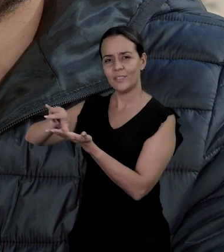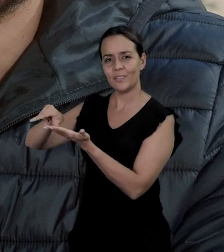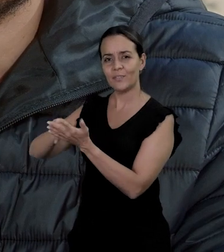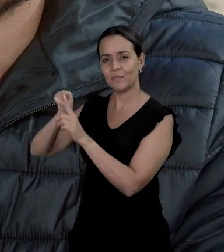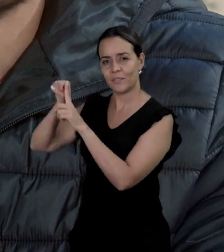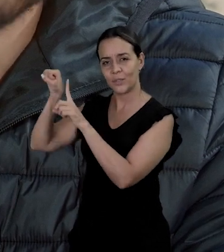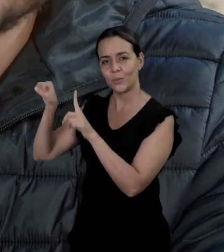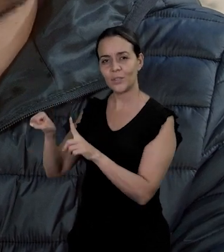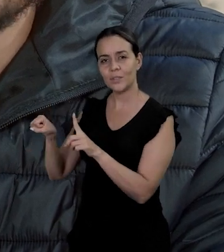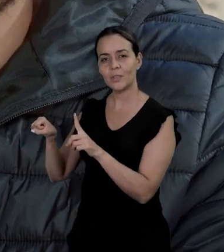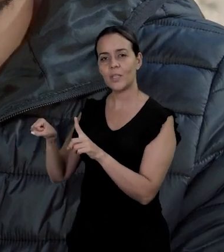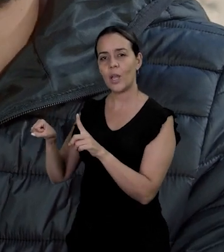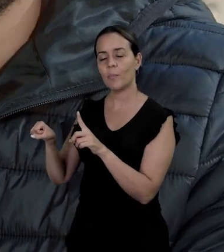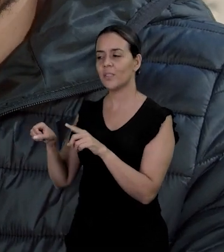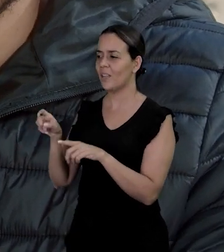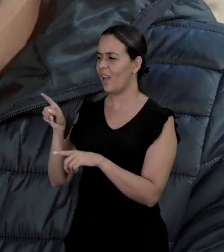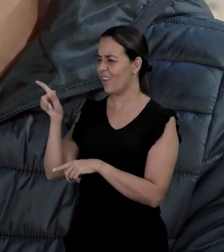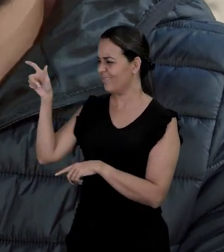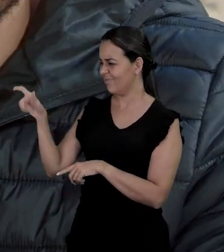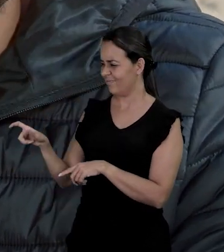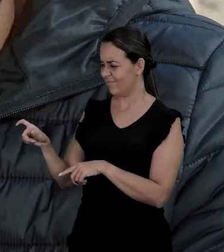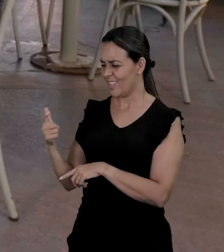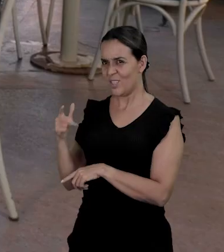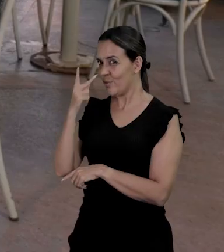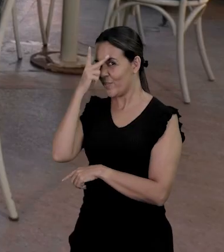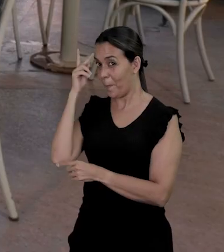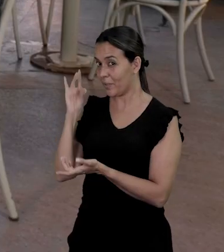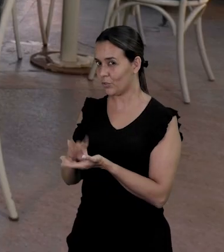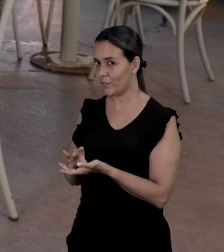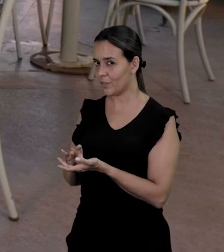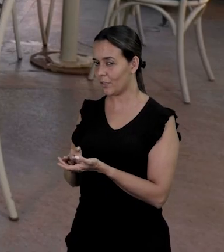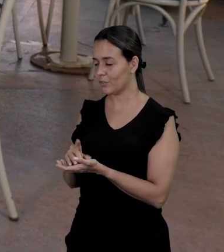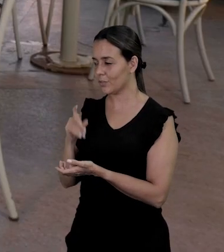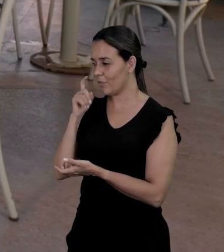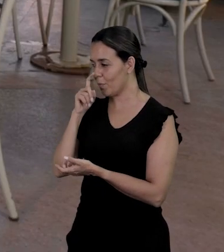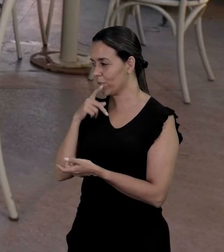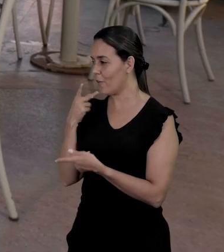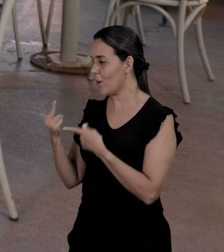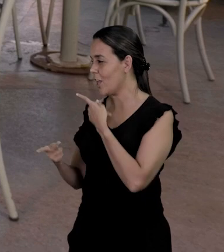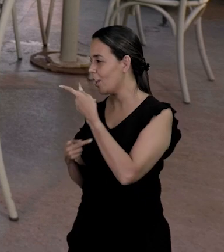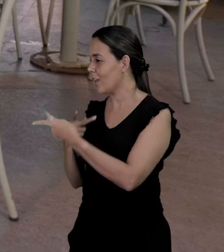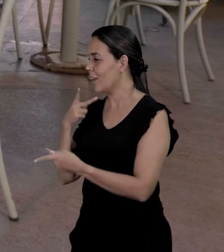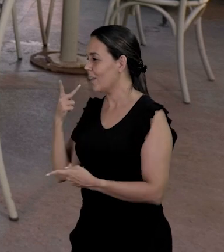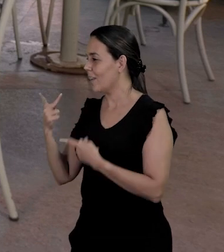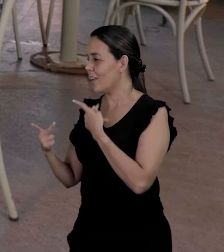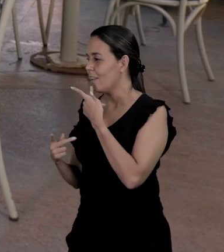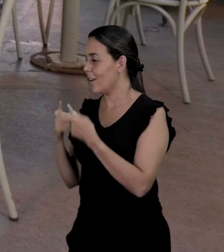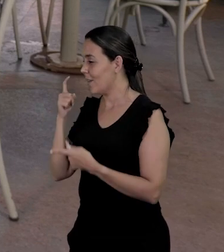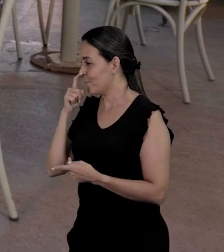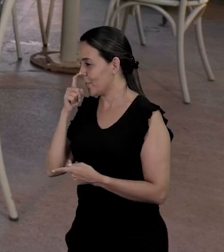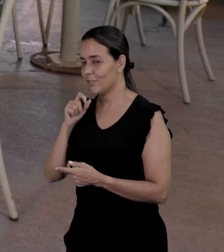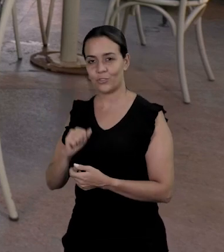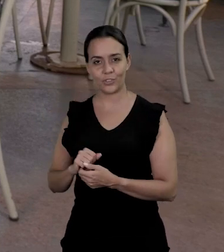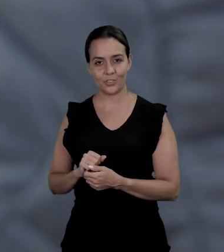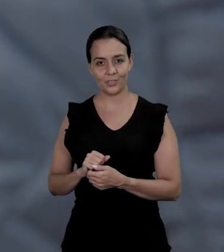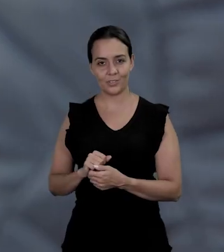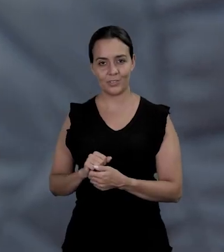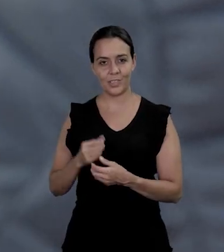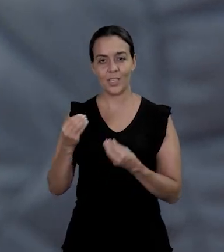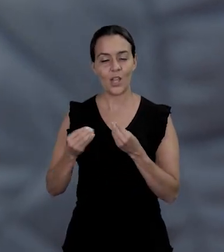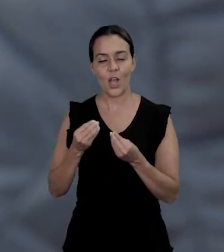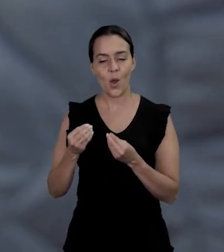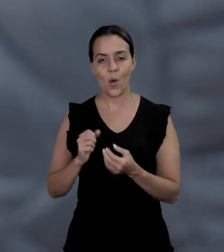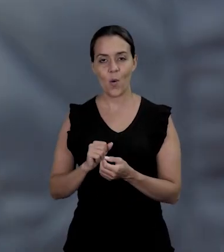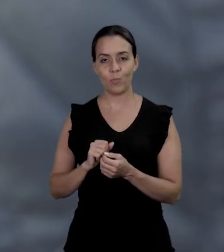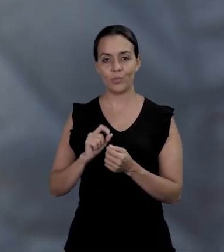mais. Perfeito. Mente muito mais, Perfeito, né? é isso, Isso é. no metaverso, como vai ficar? Você Então, está são questões- manipulando, Aham. querendo ou não, né, o Isso. pensamento das pessoas e isso está